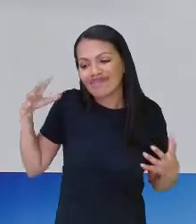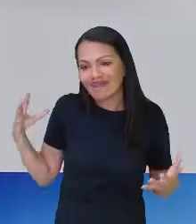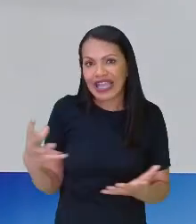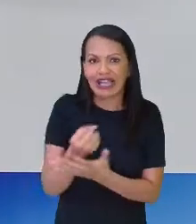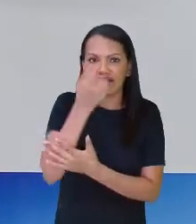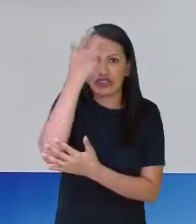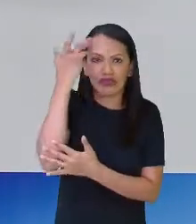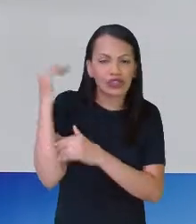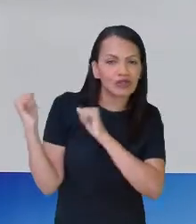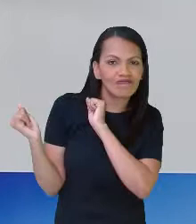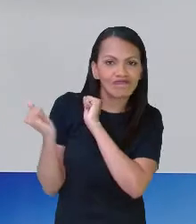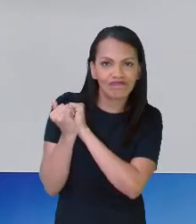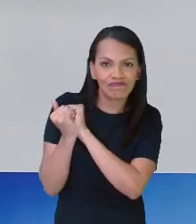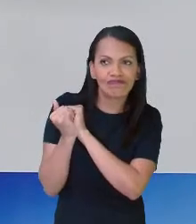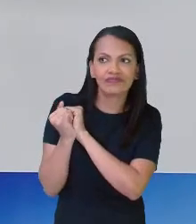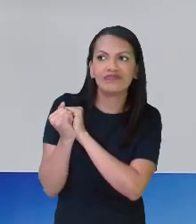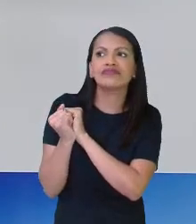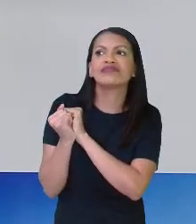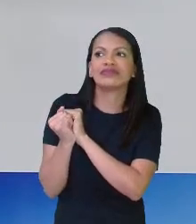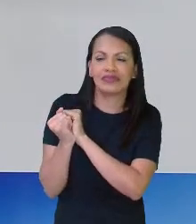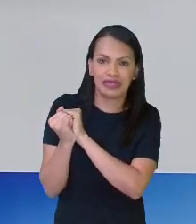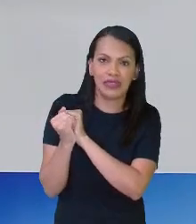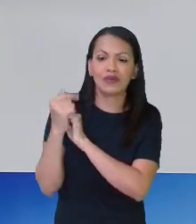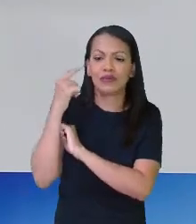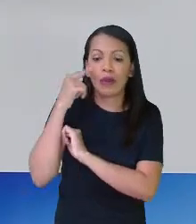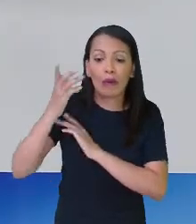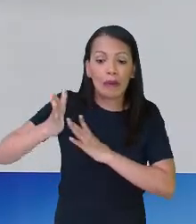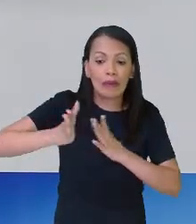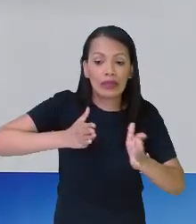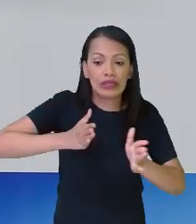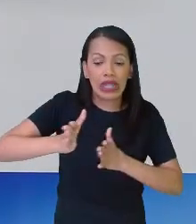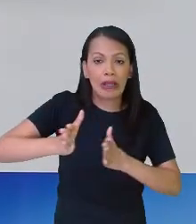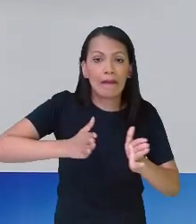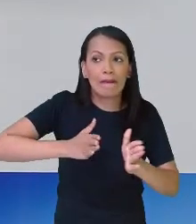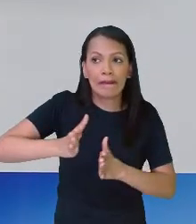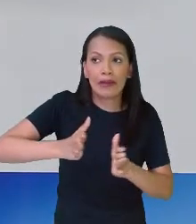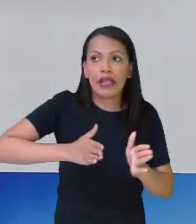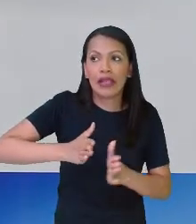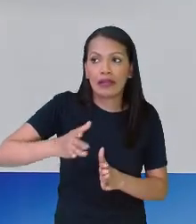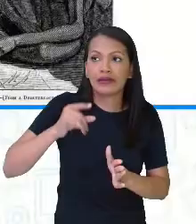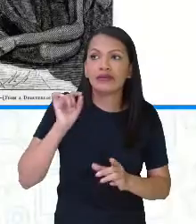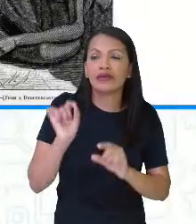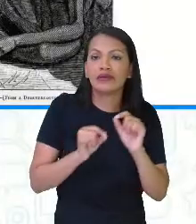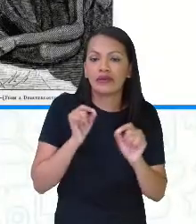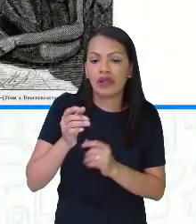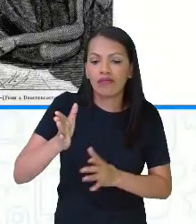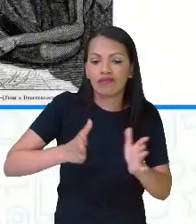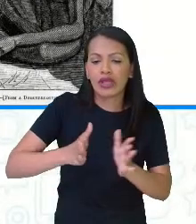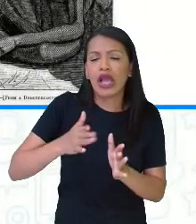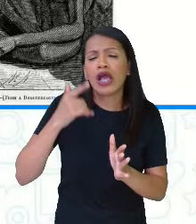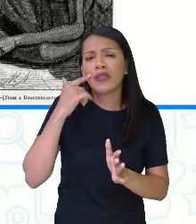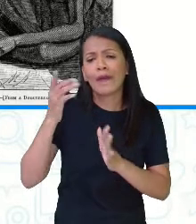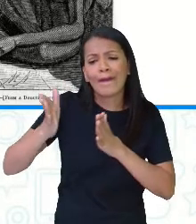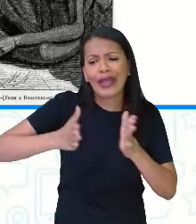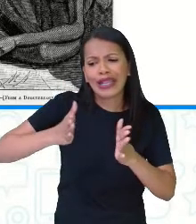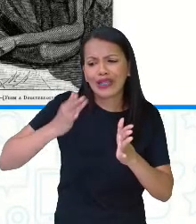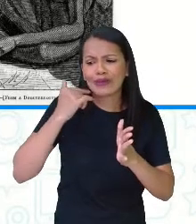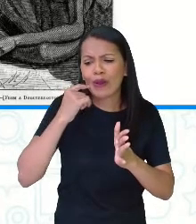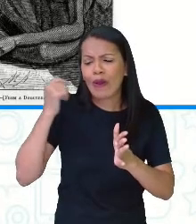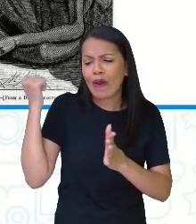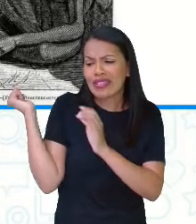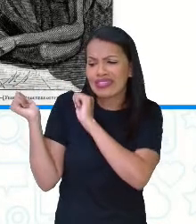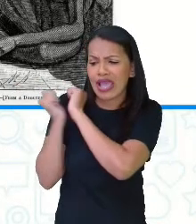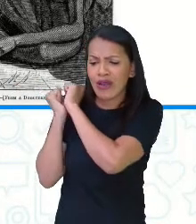tá certo? Olha só. Nesse período, desembarcaram no Brasil milhões de negros africanos que